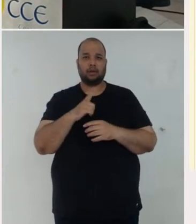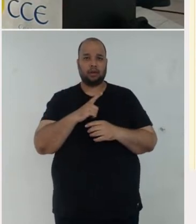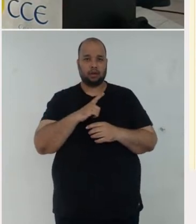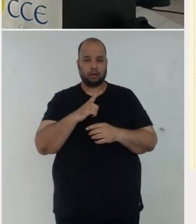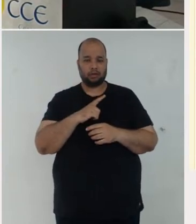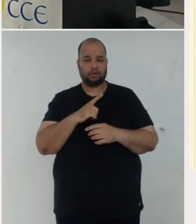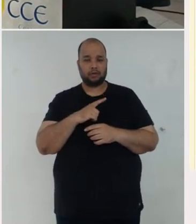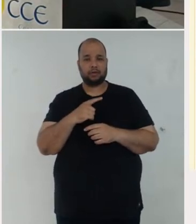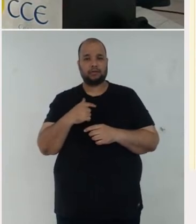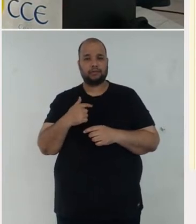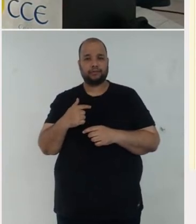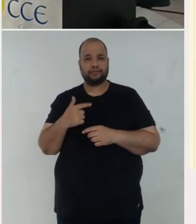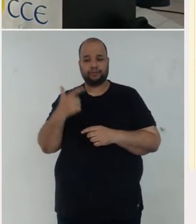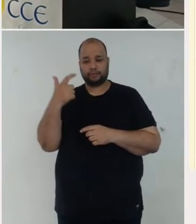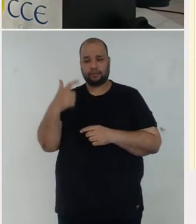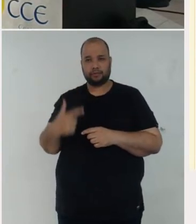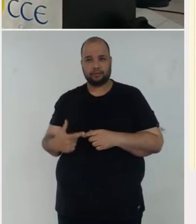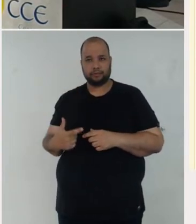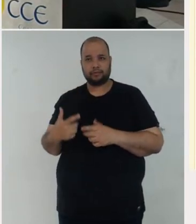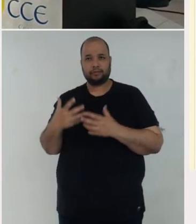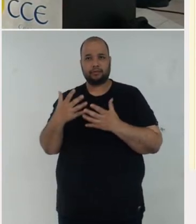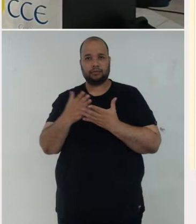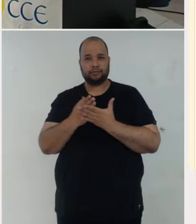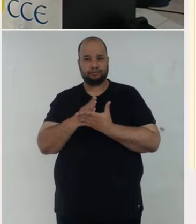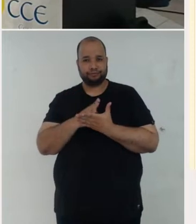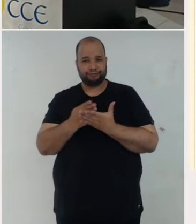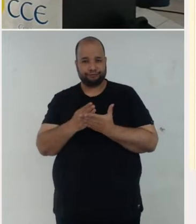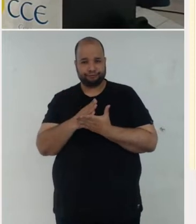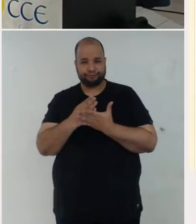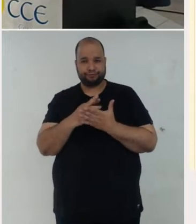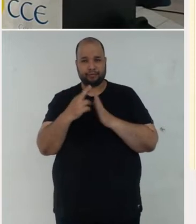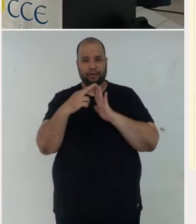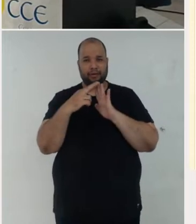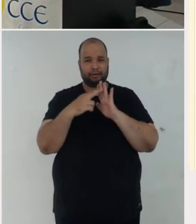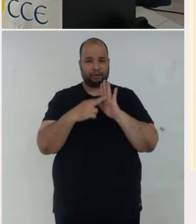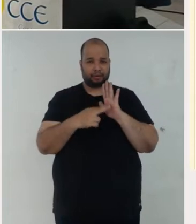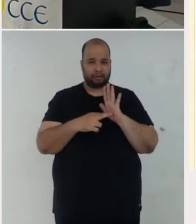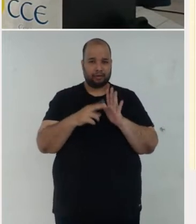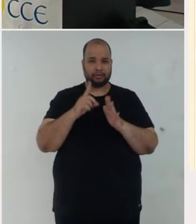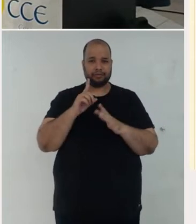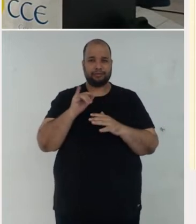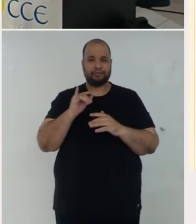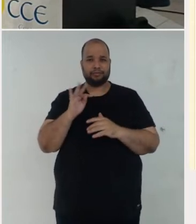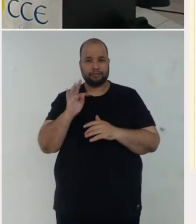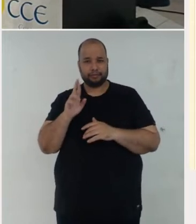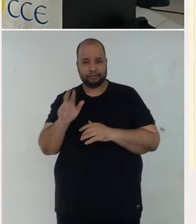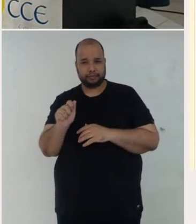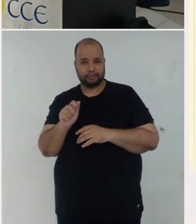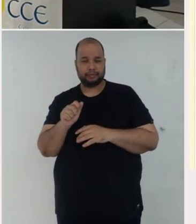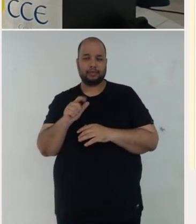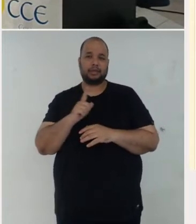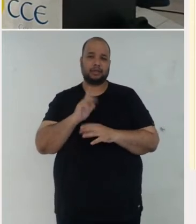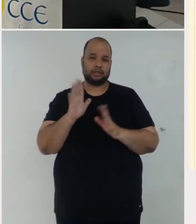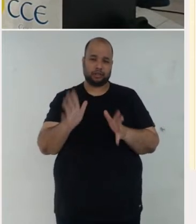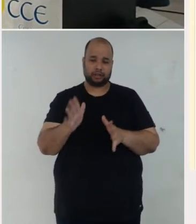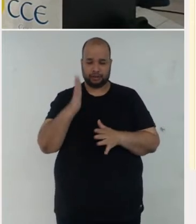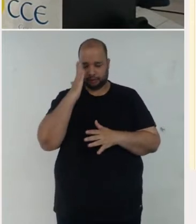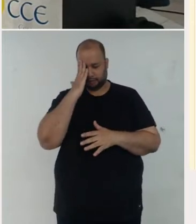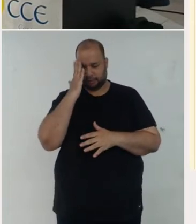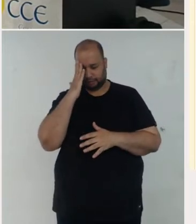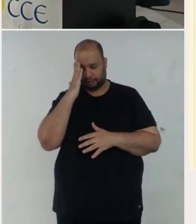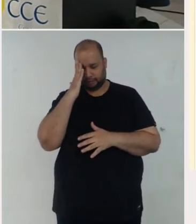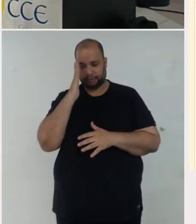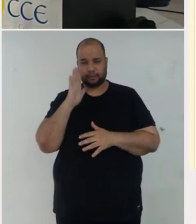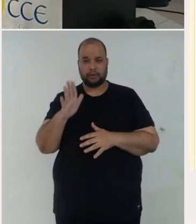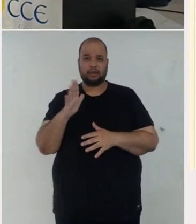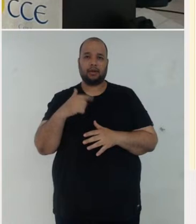super chato com a norma técnica do DITRA. Né? As pessoas que submeteram verbetes estão carecas de saber disso, né?